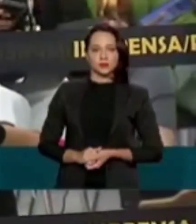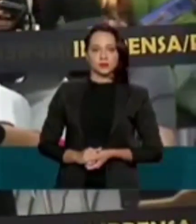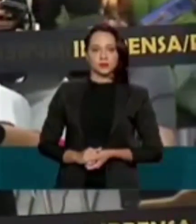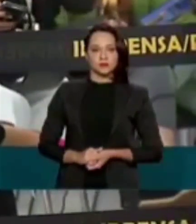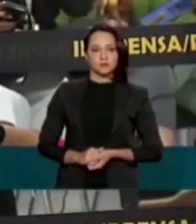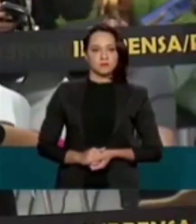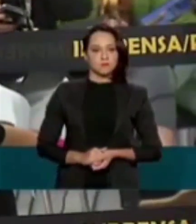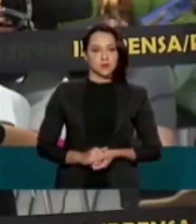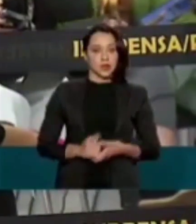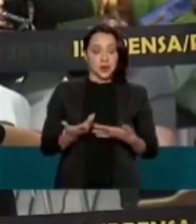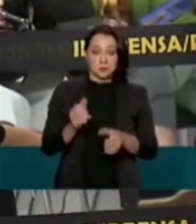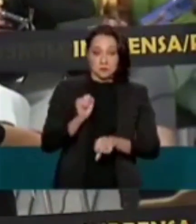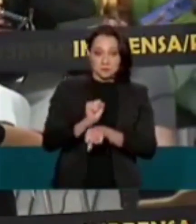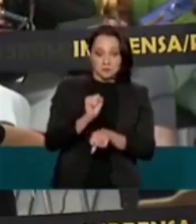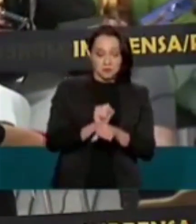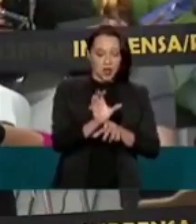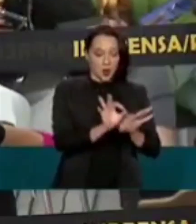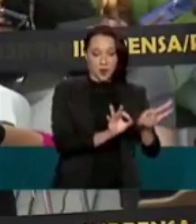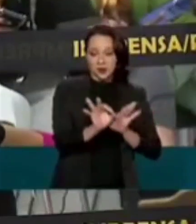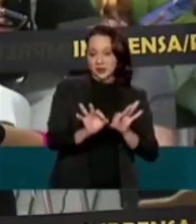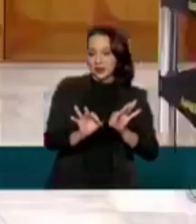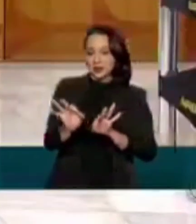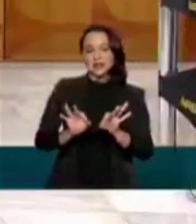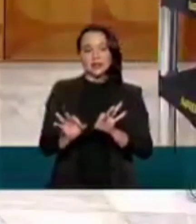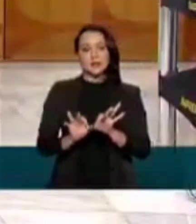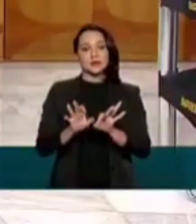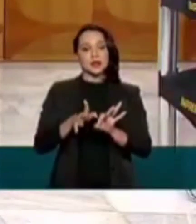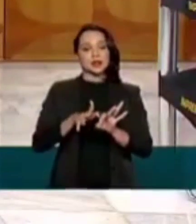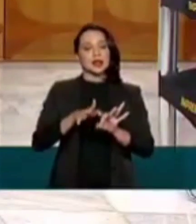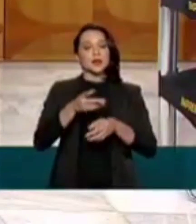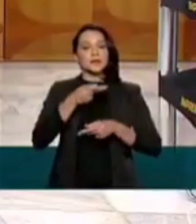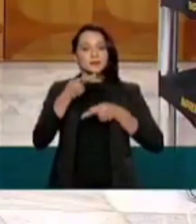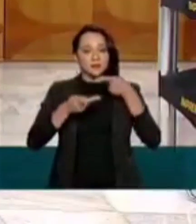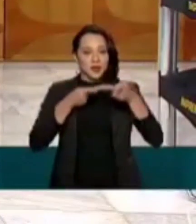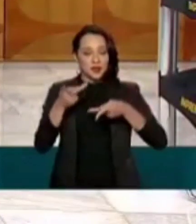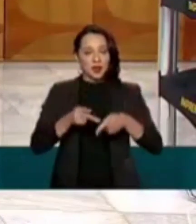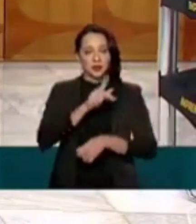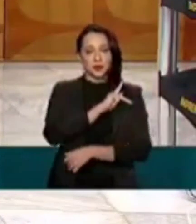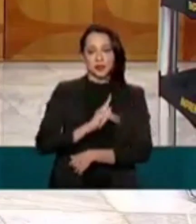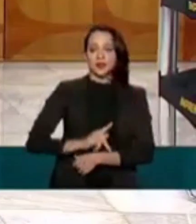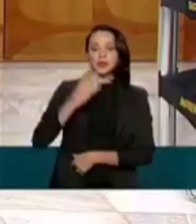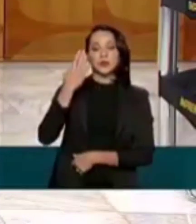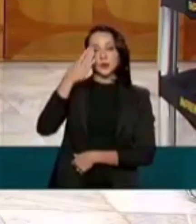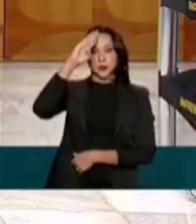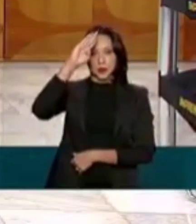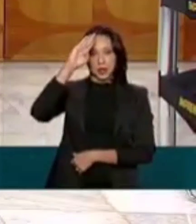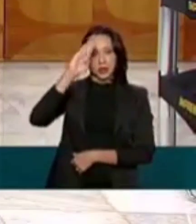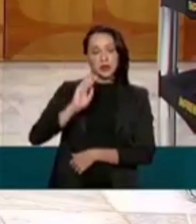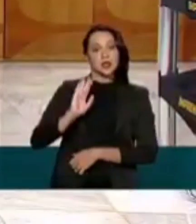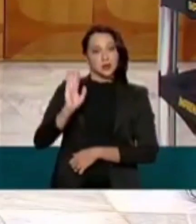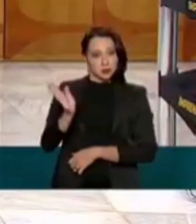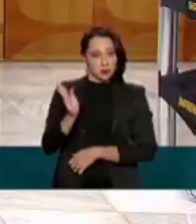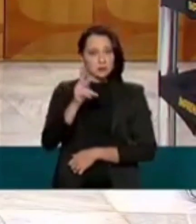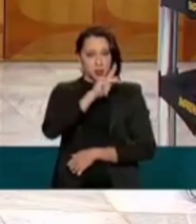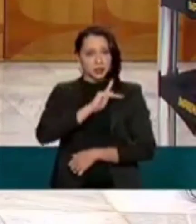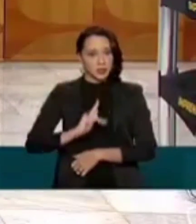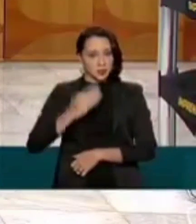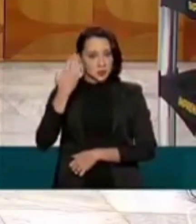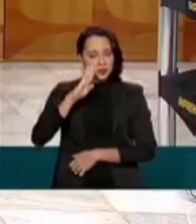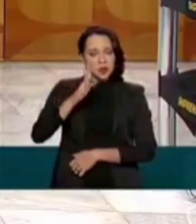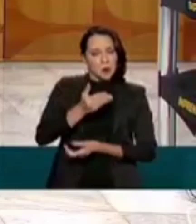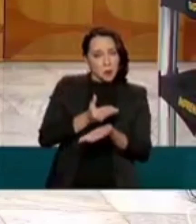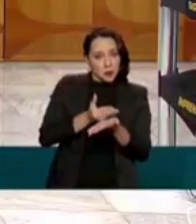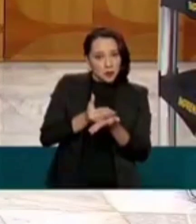Estamos aguardando aí a reorganização desta declaração à imprensa. O presidente Jair Bolsonaro já havia iniciado e